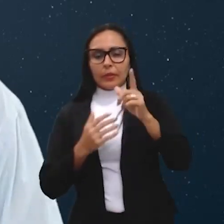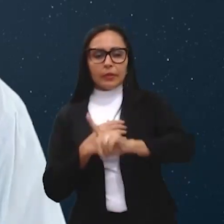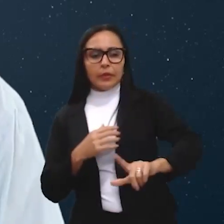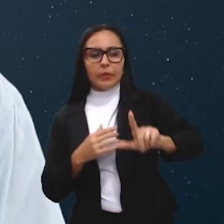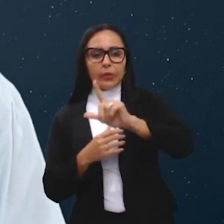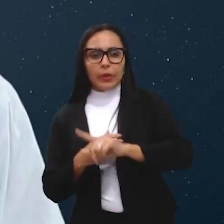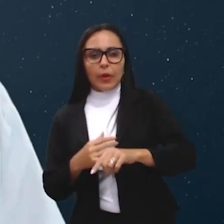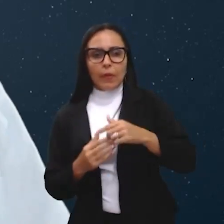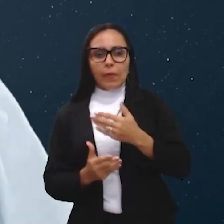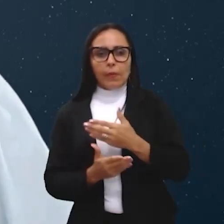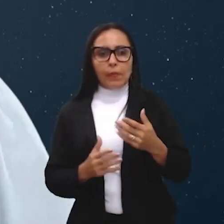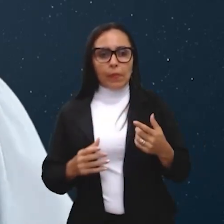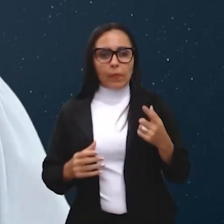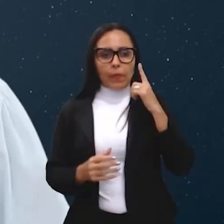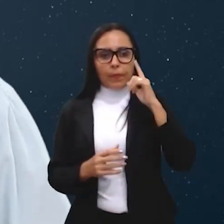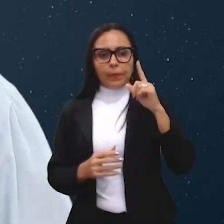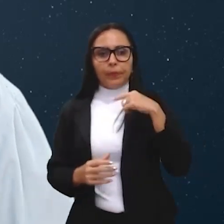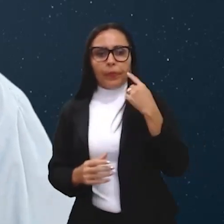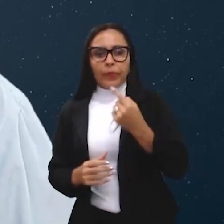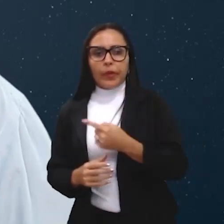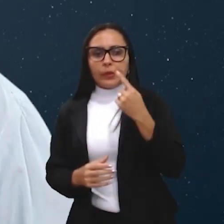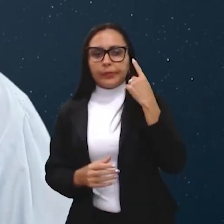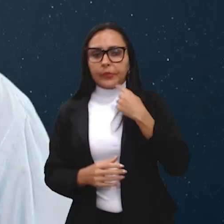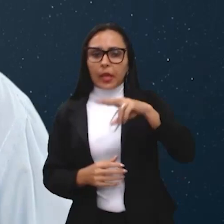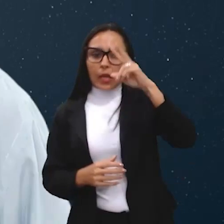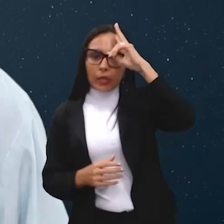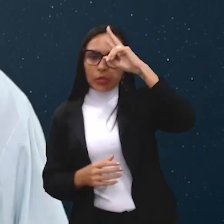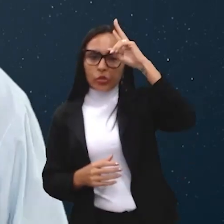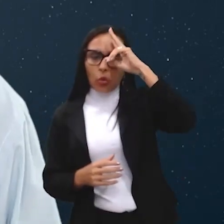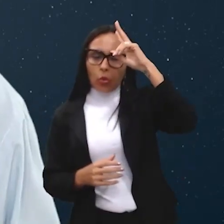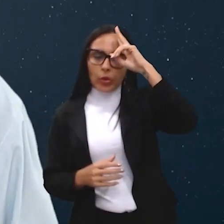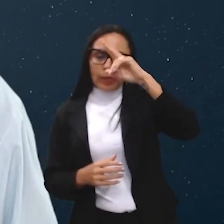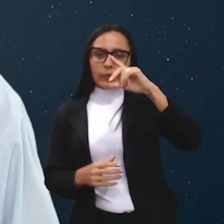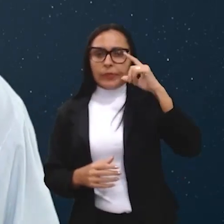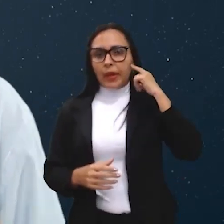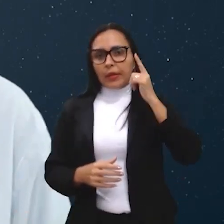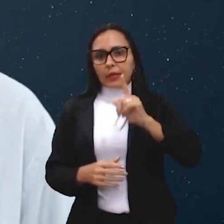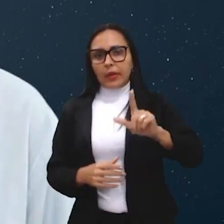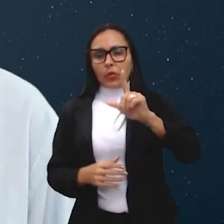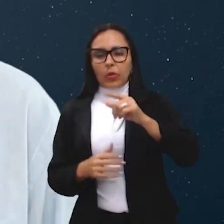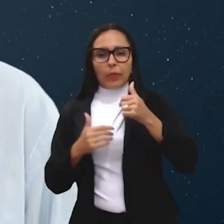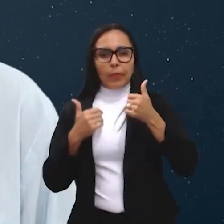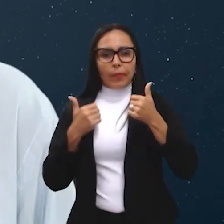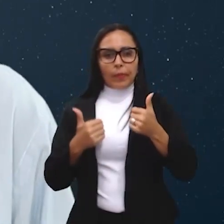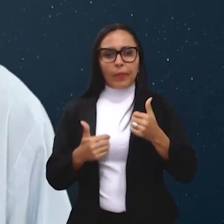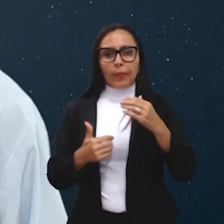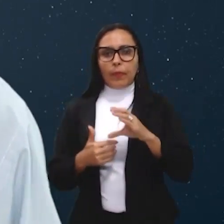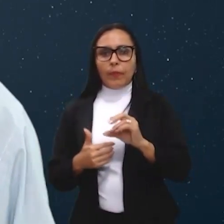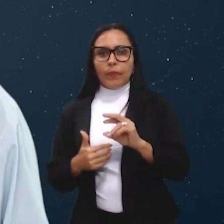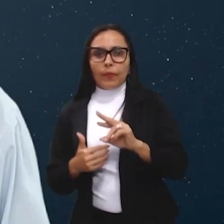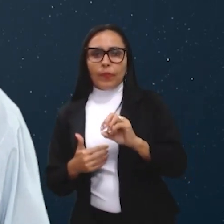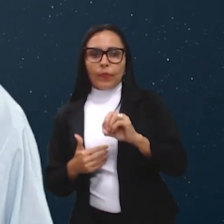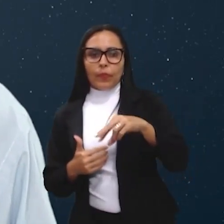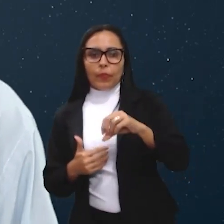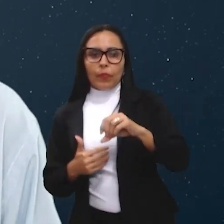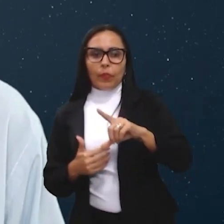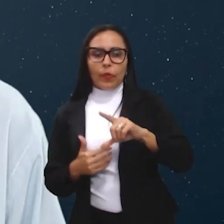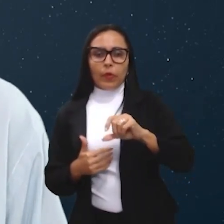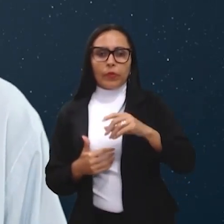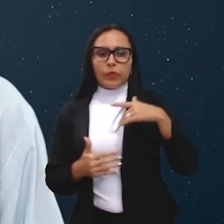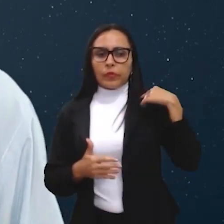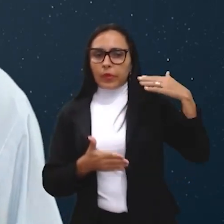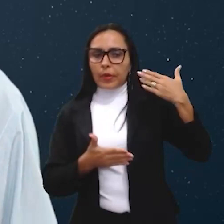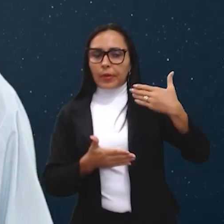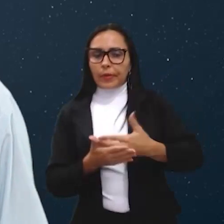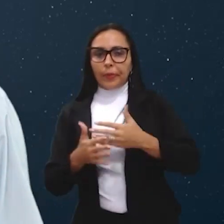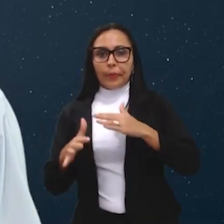para você aquilo que nós chamamos de história da literatura, tá? A cronologia dos movimentos. E a gente